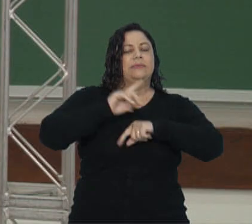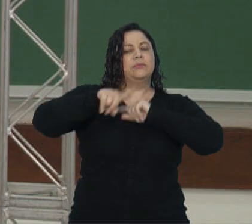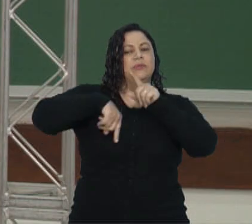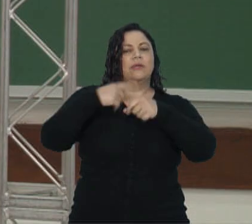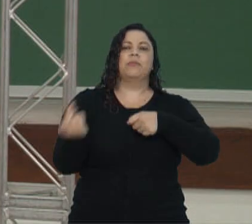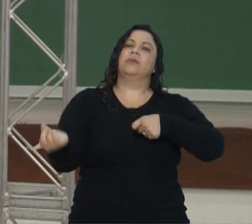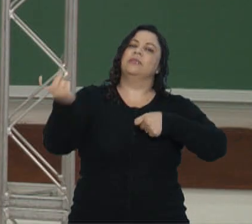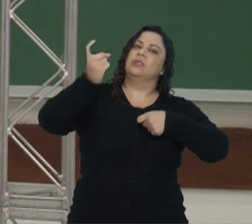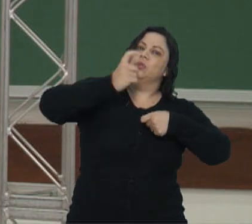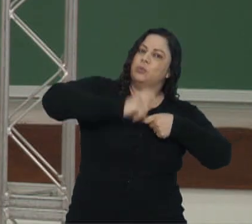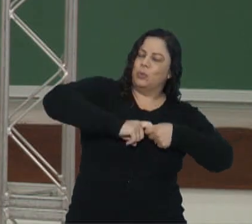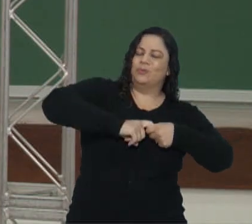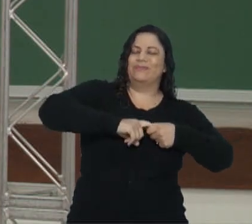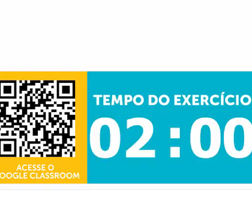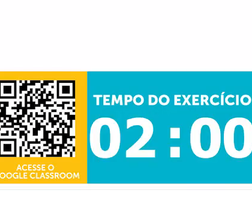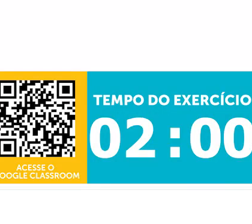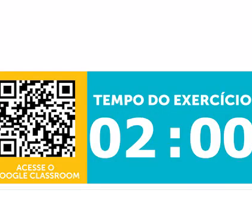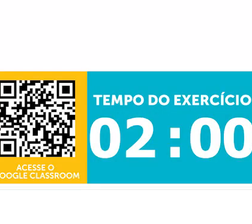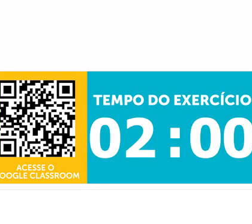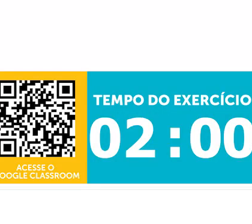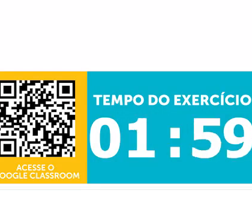nominal dentro da notícia.